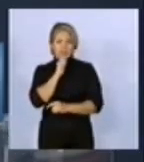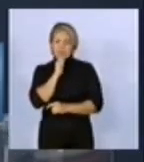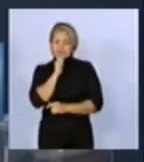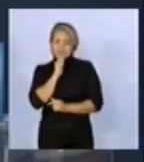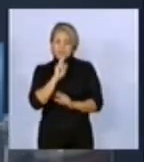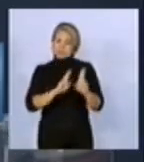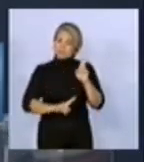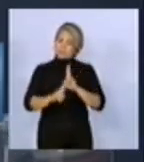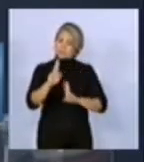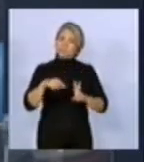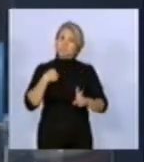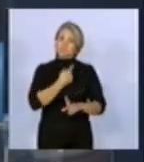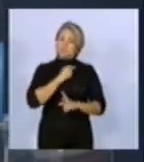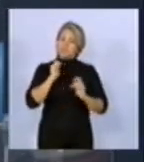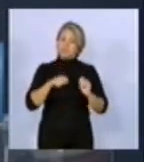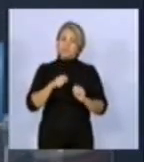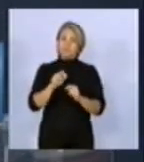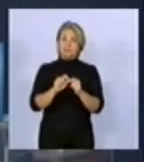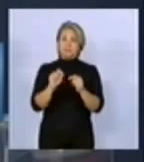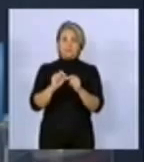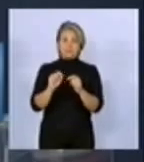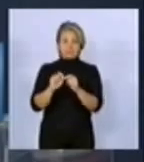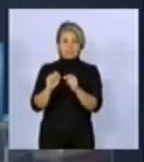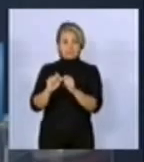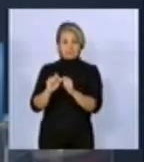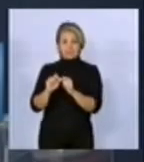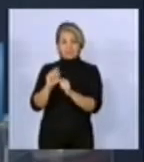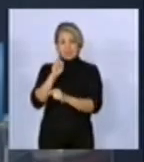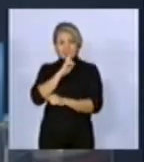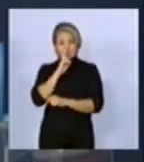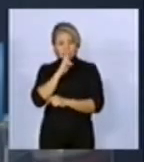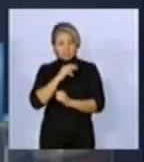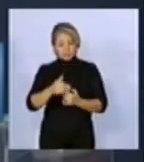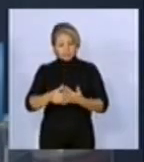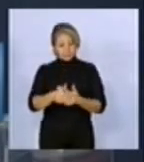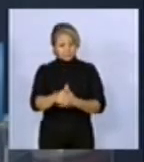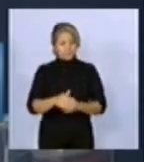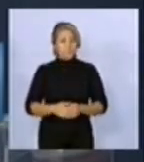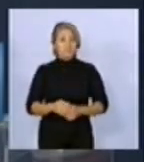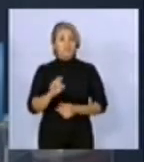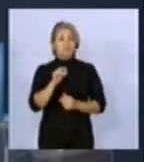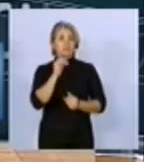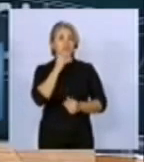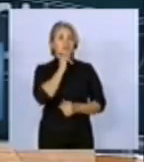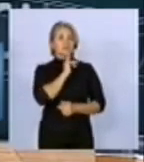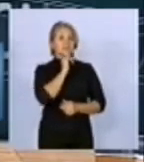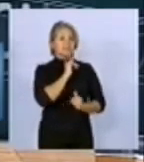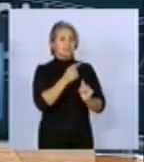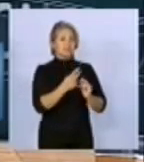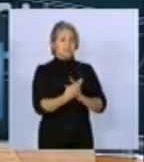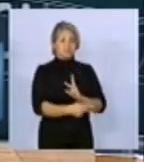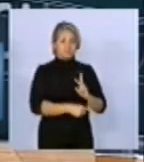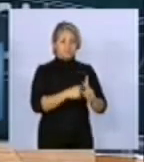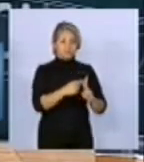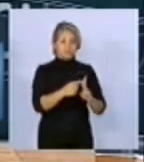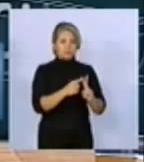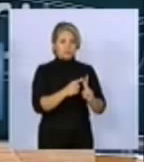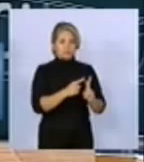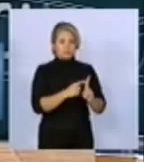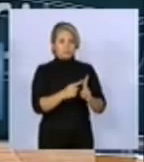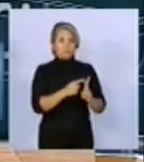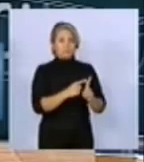para que seja essa feita eh imediatamente aqui só um exemplo de duas áreas Obrigado